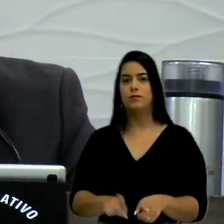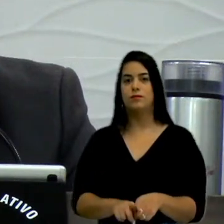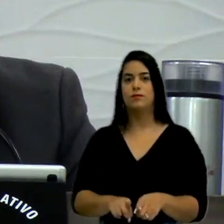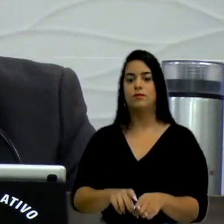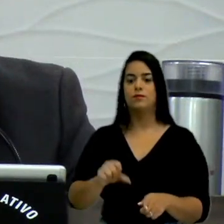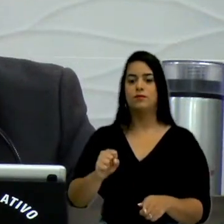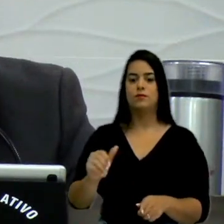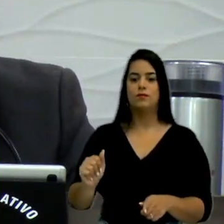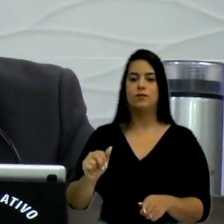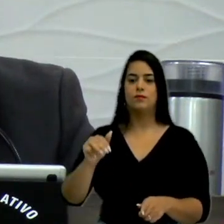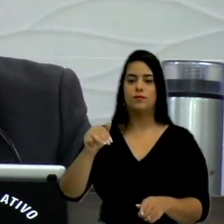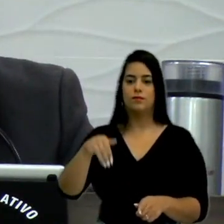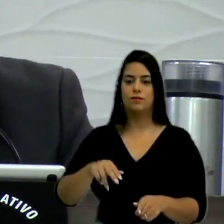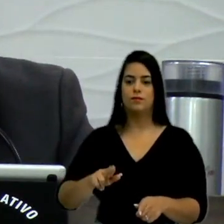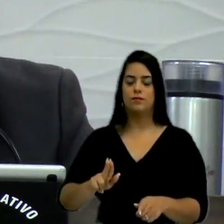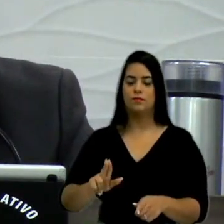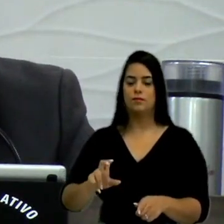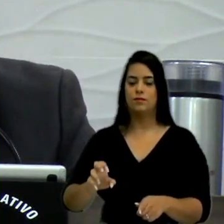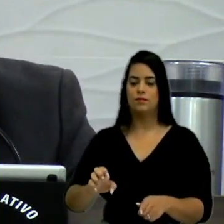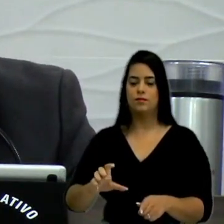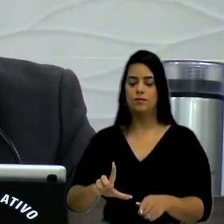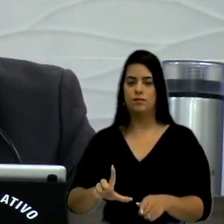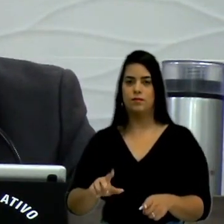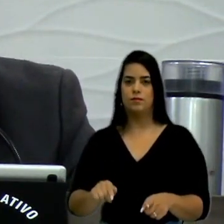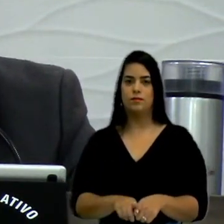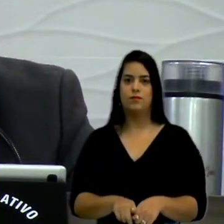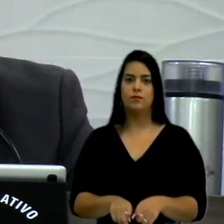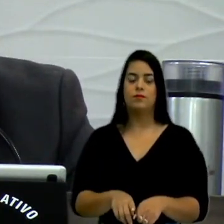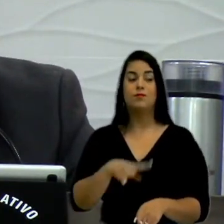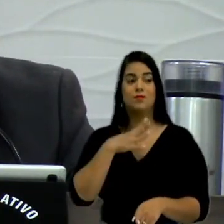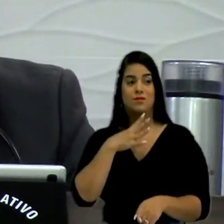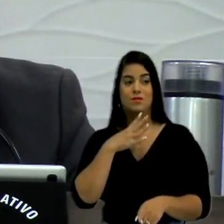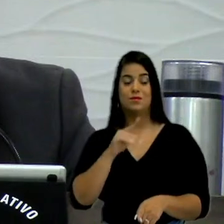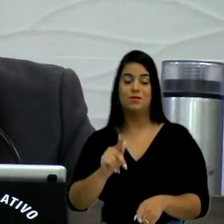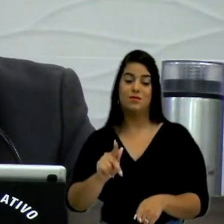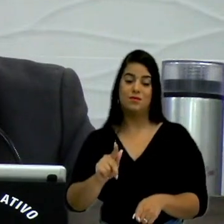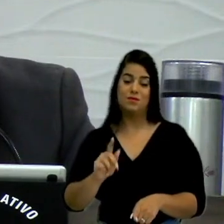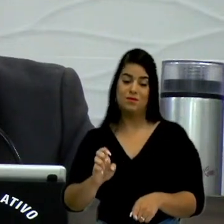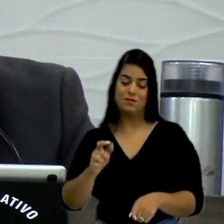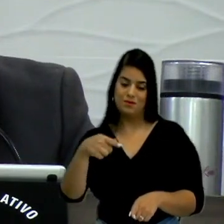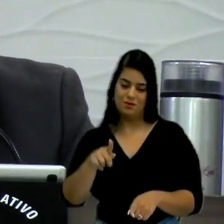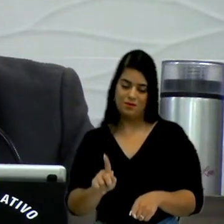Samuel Andrade, G. Agami, mais conhecido por G, e